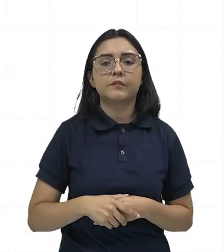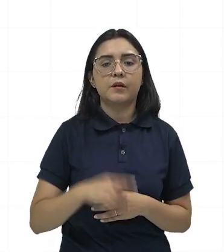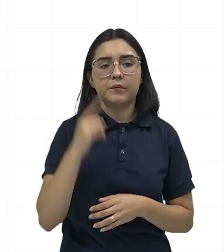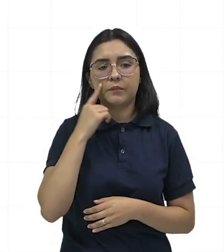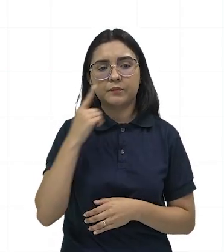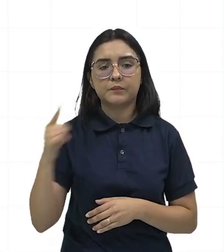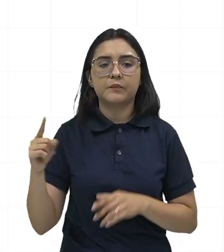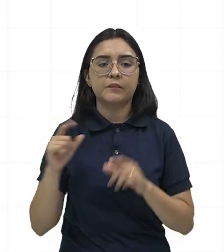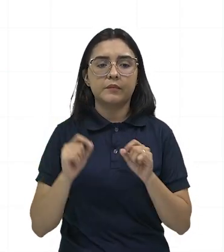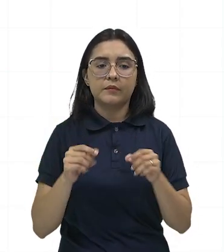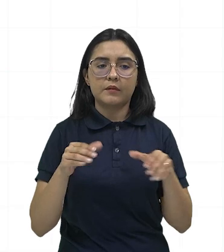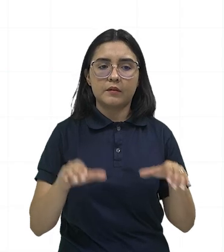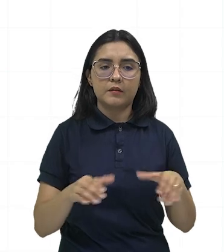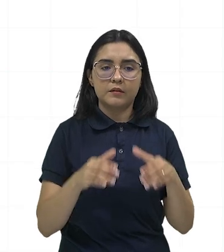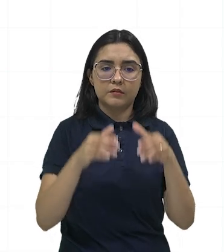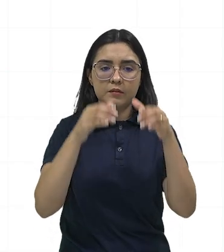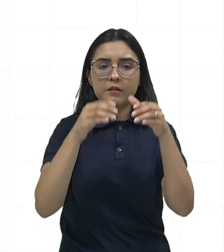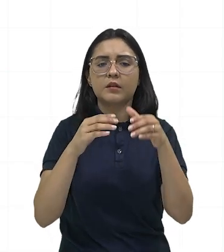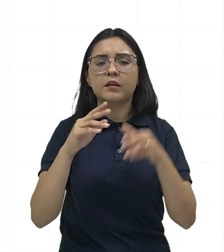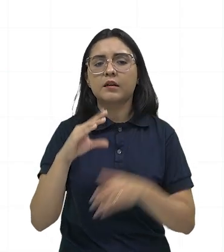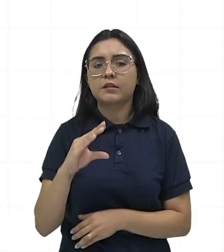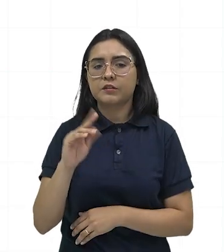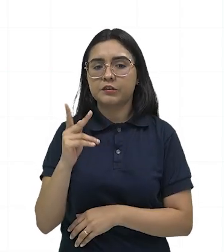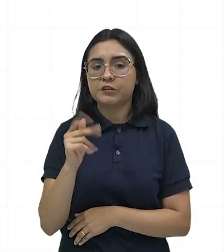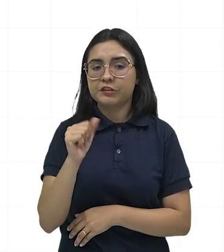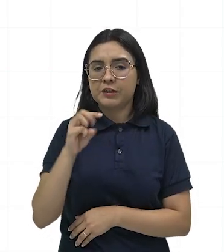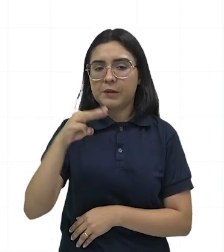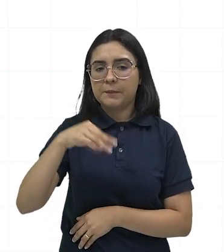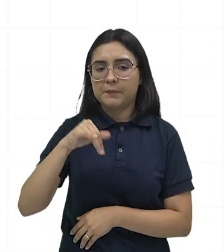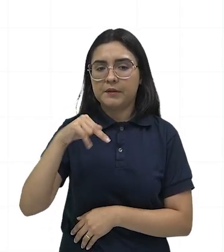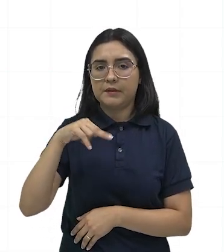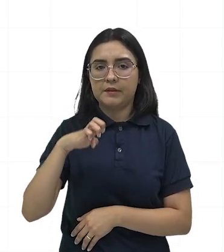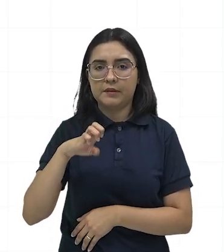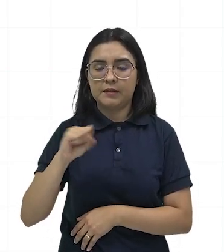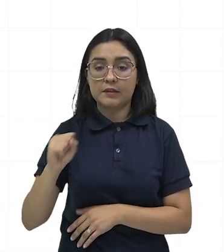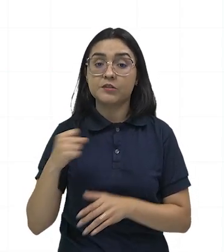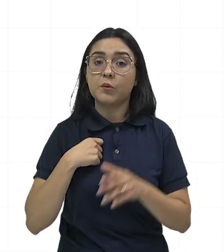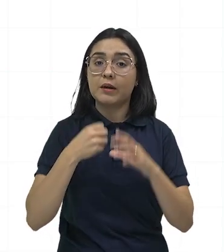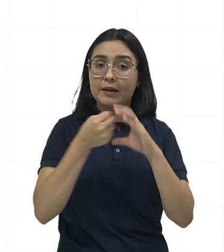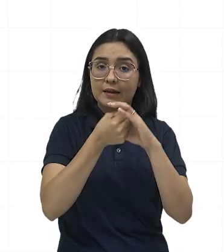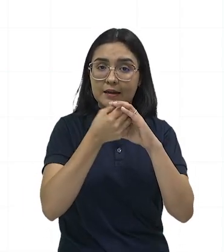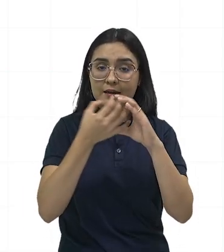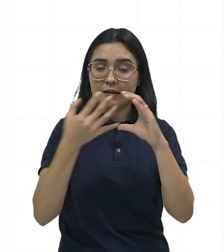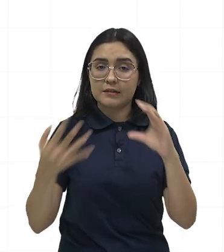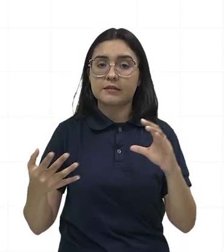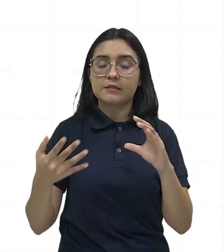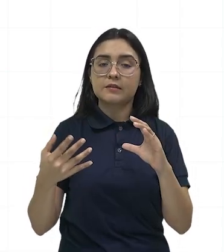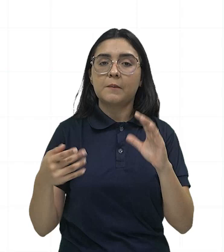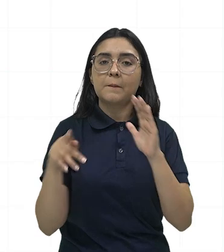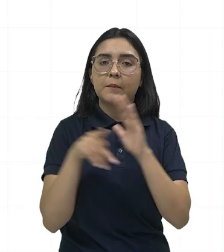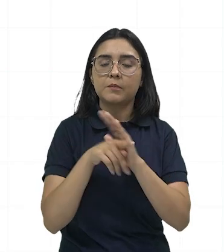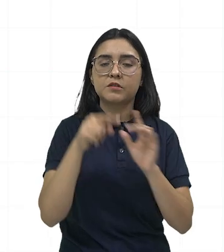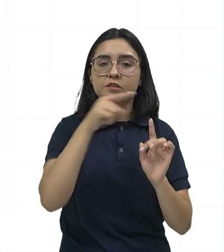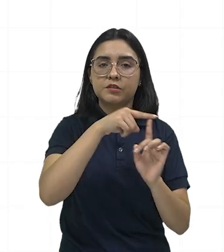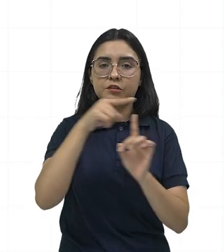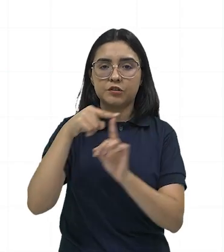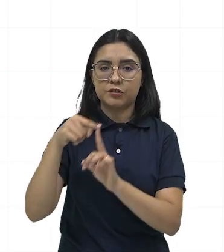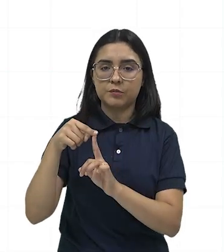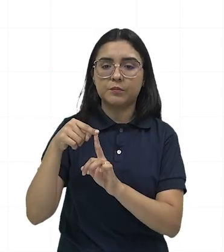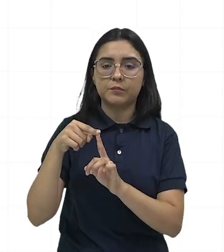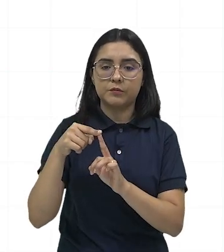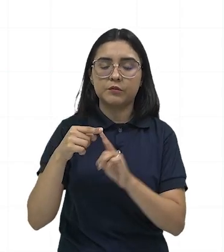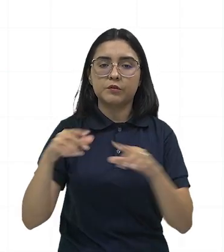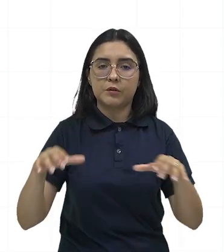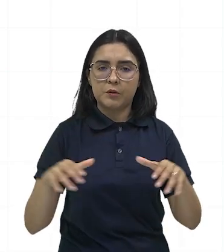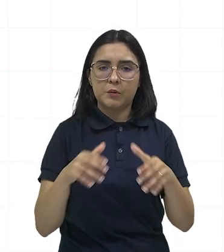chaminés são características, né, dessas usinas, desse tipo de usina, né,